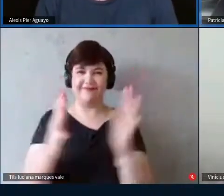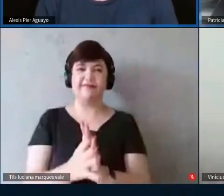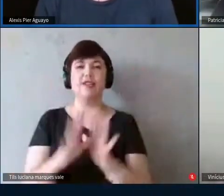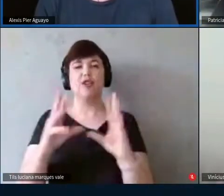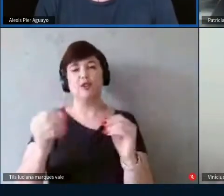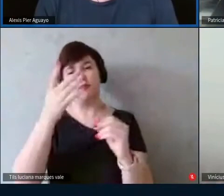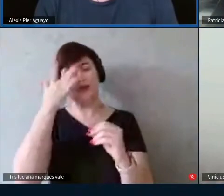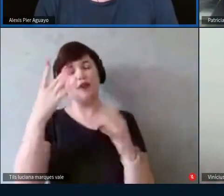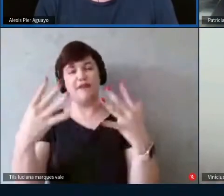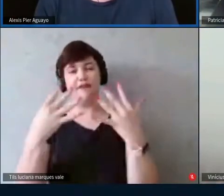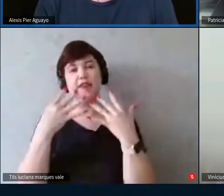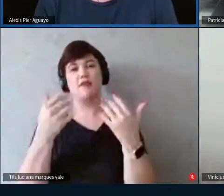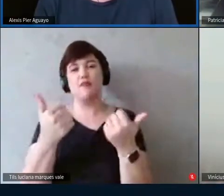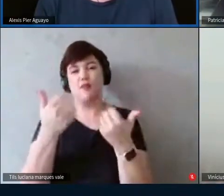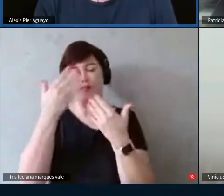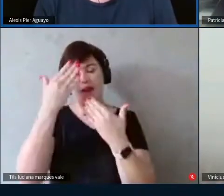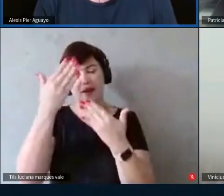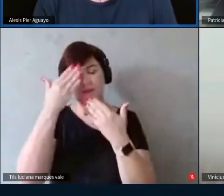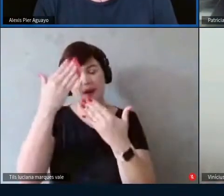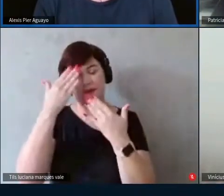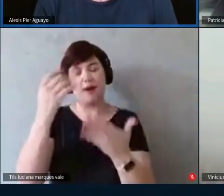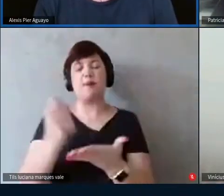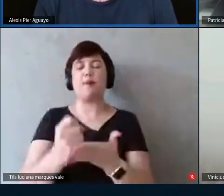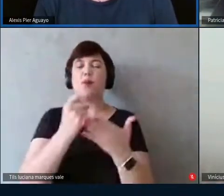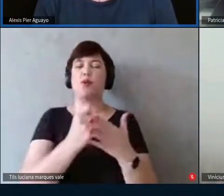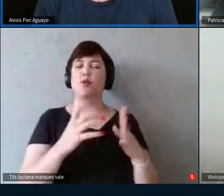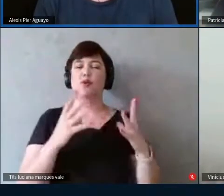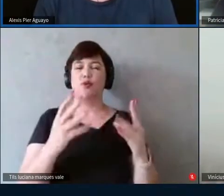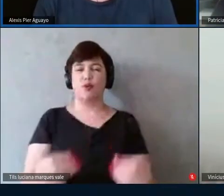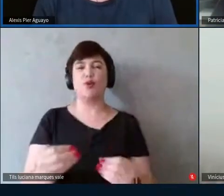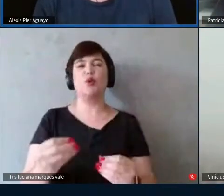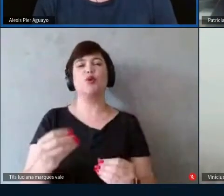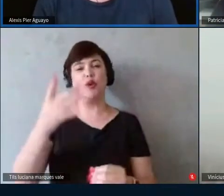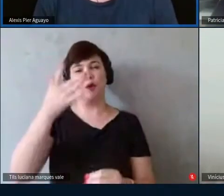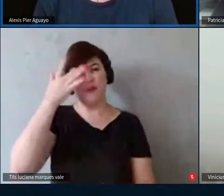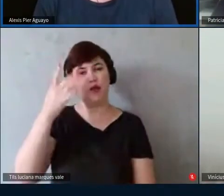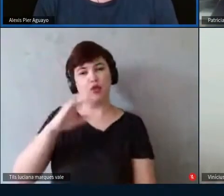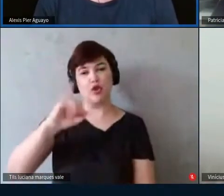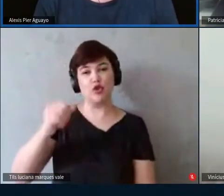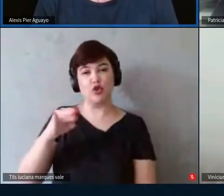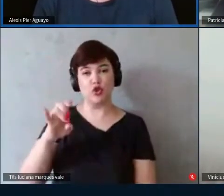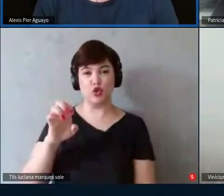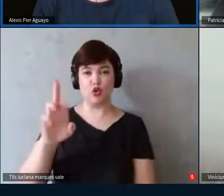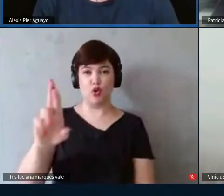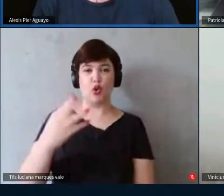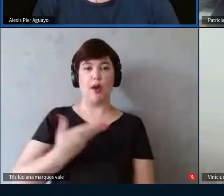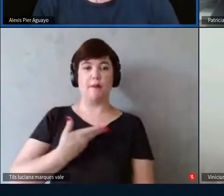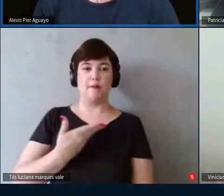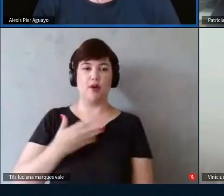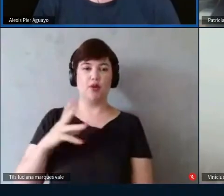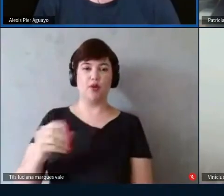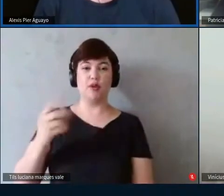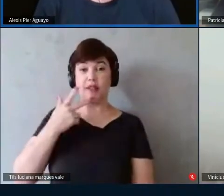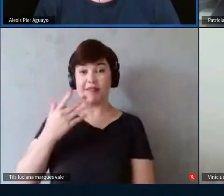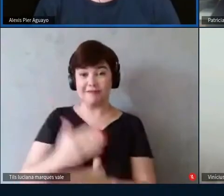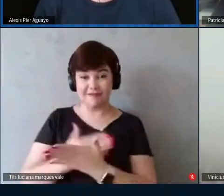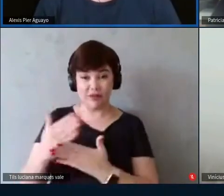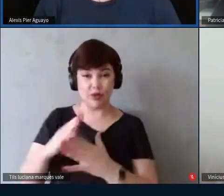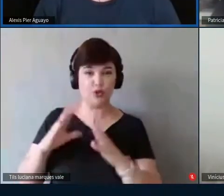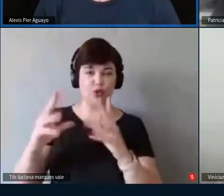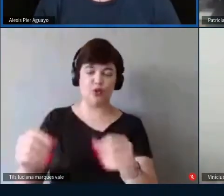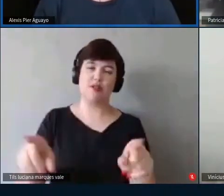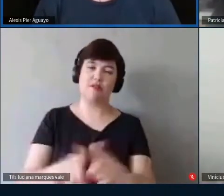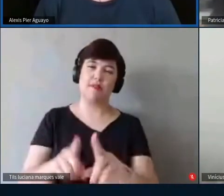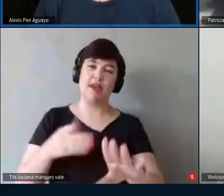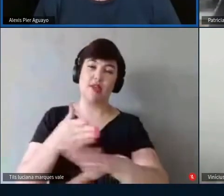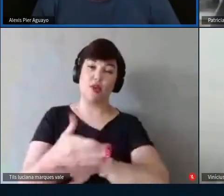assistir também, muito obrigado. Obrigado pelo apoio. O Juninho, Júnior Fernandes, meu amigão, está aqui desde o início. Ele